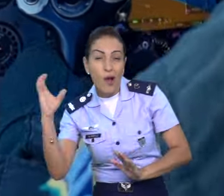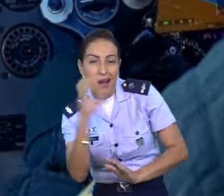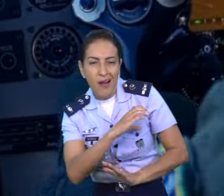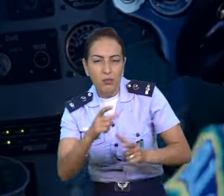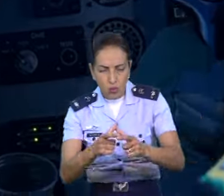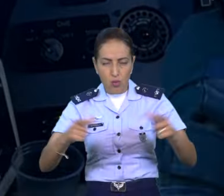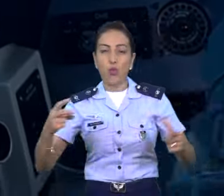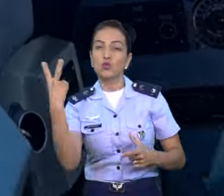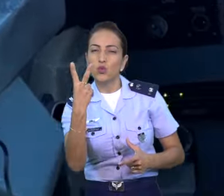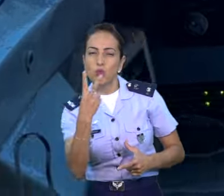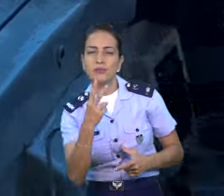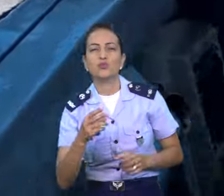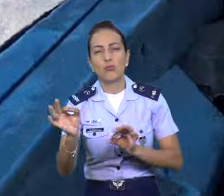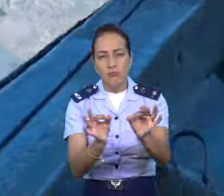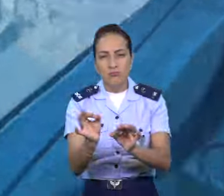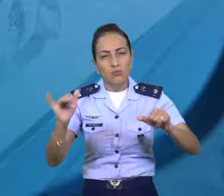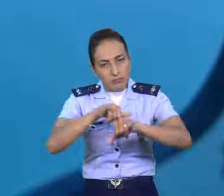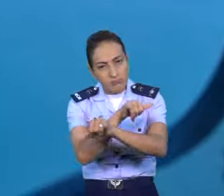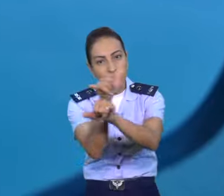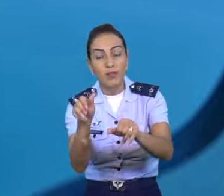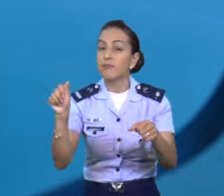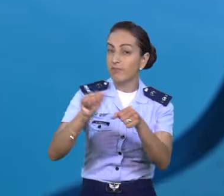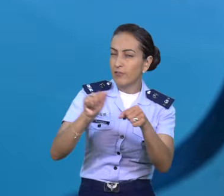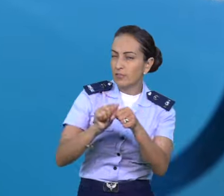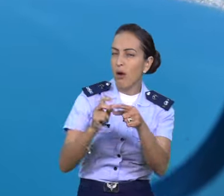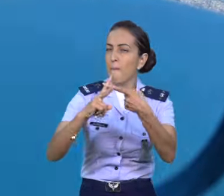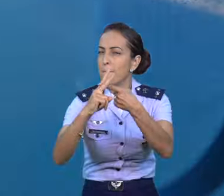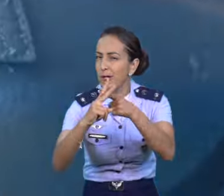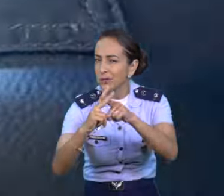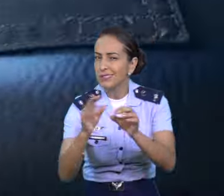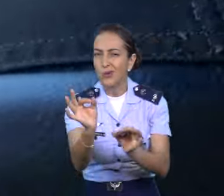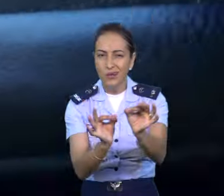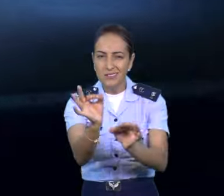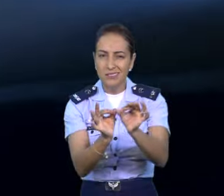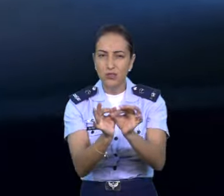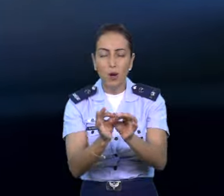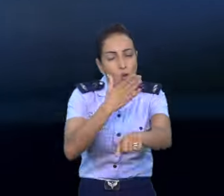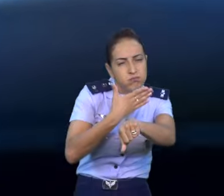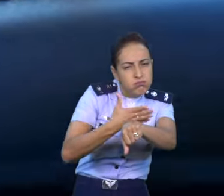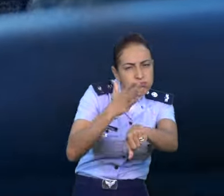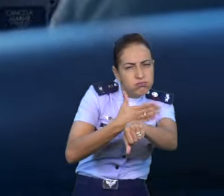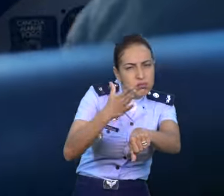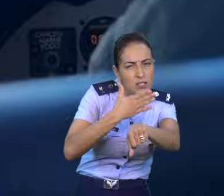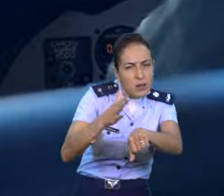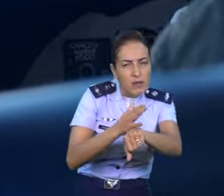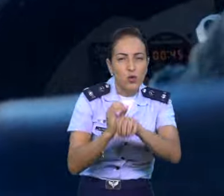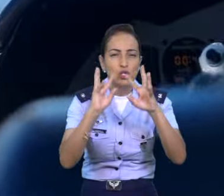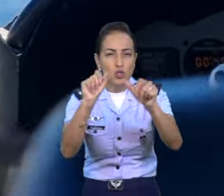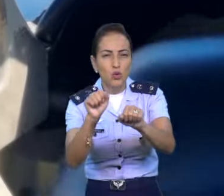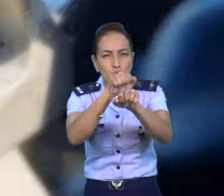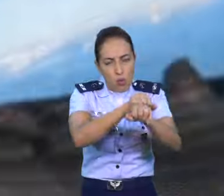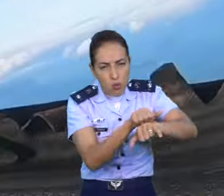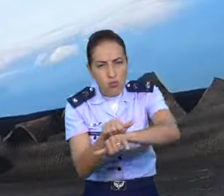planejamento mútuo de missões entre as duas unidades aéreas. Assim, realiza a manutenção operacional e o adestramento de